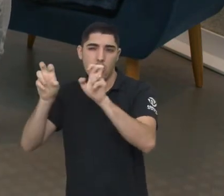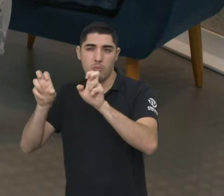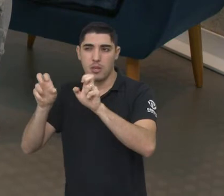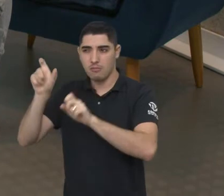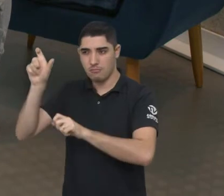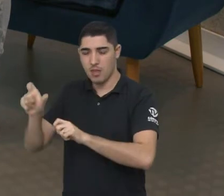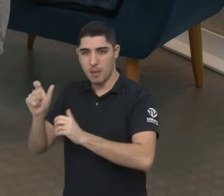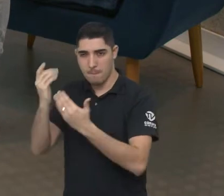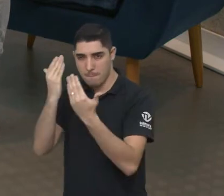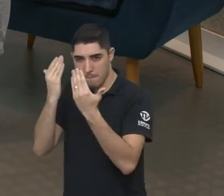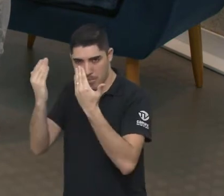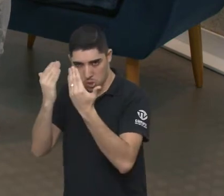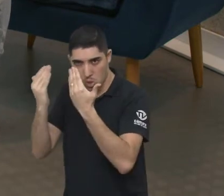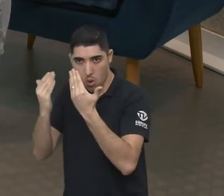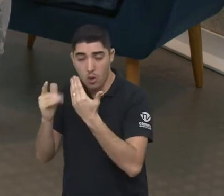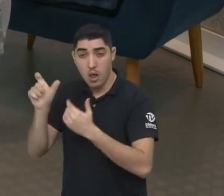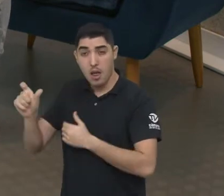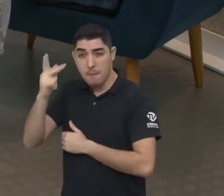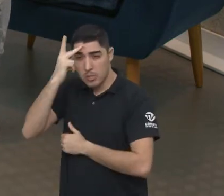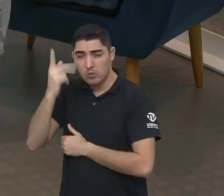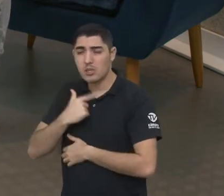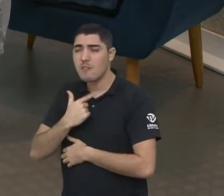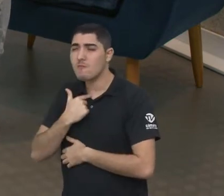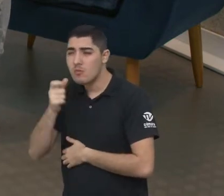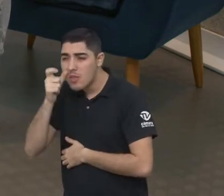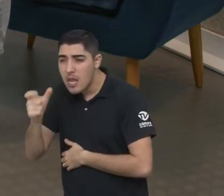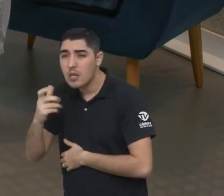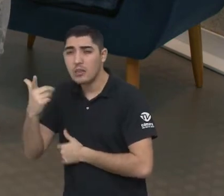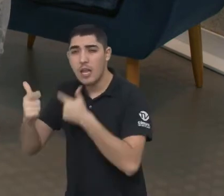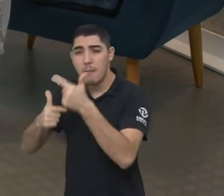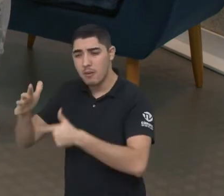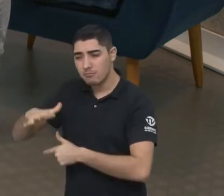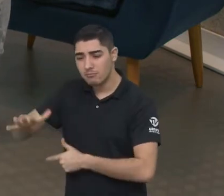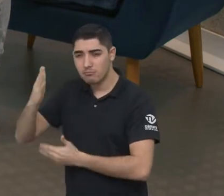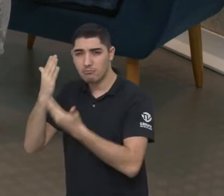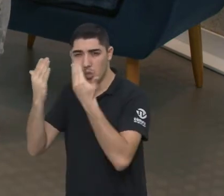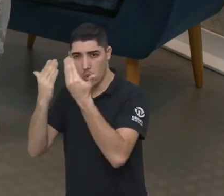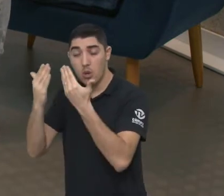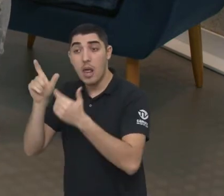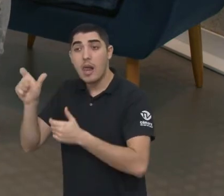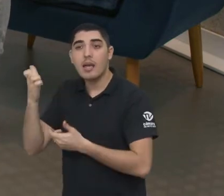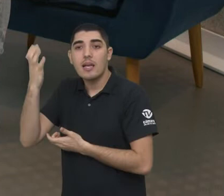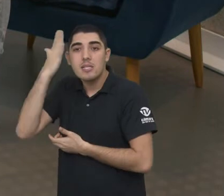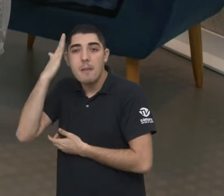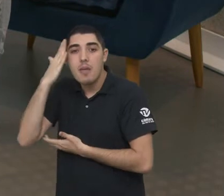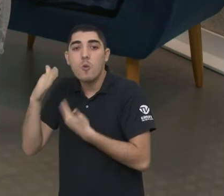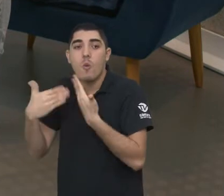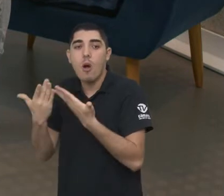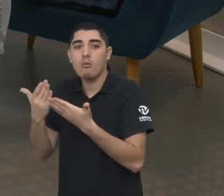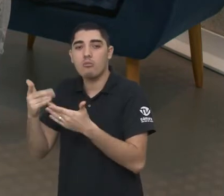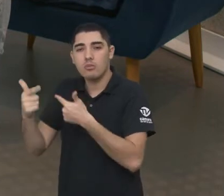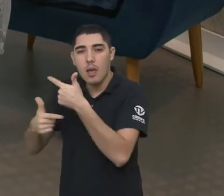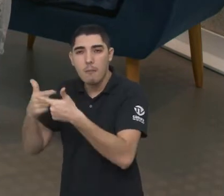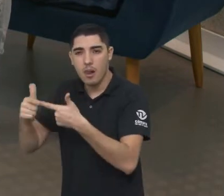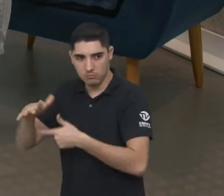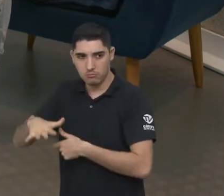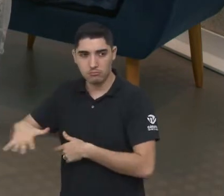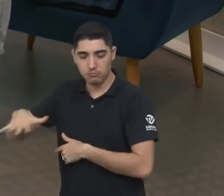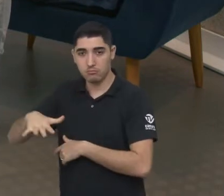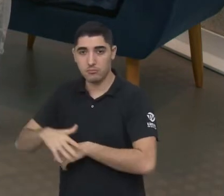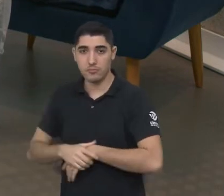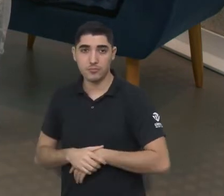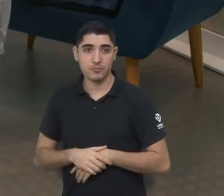o perfil de um psicólogo? O que é importante a pessoa que está interessada em, de repente, começar a estudar psicologia saber para ela entrar nos